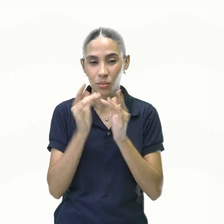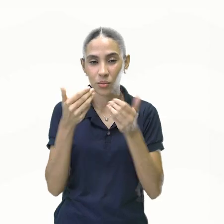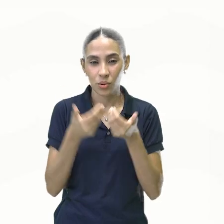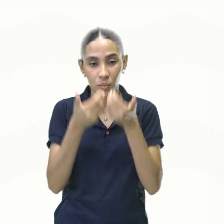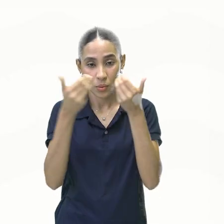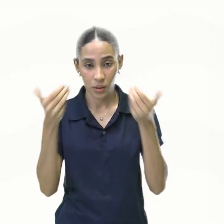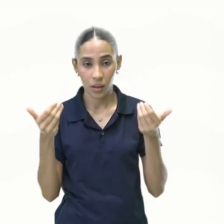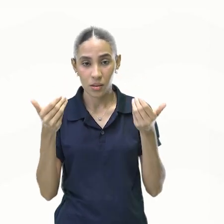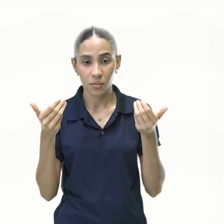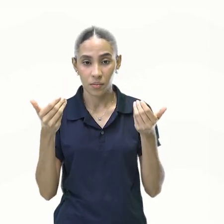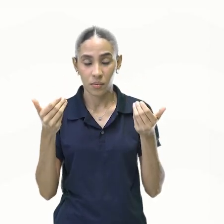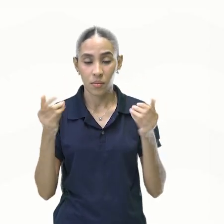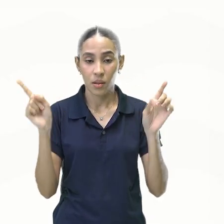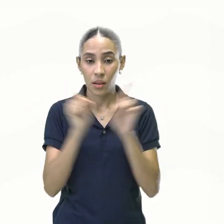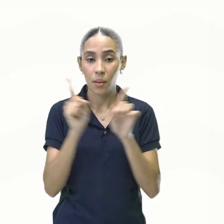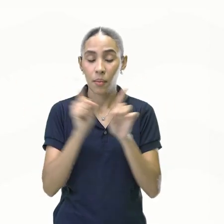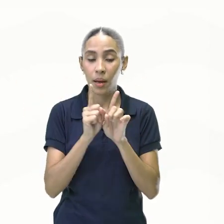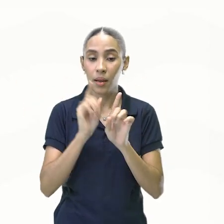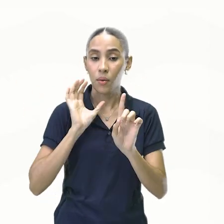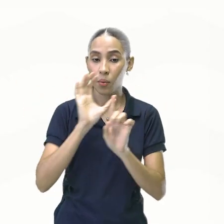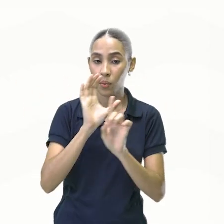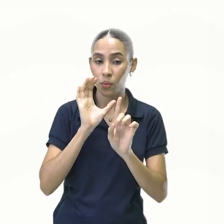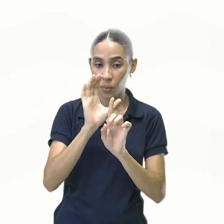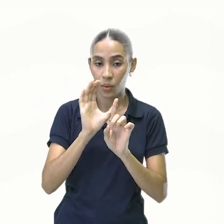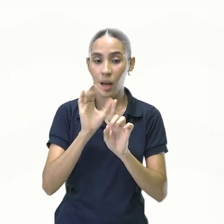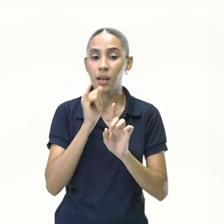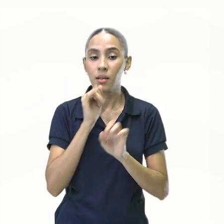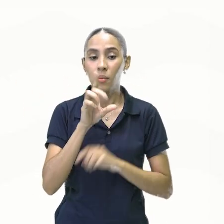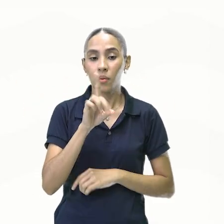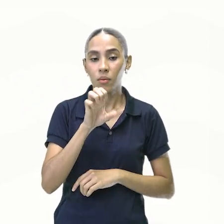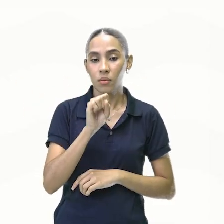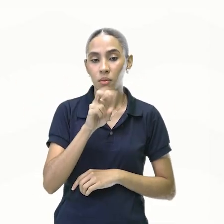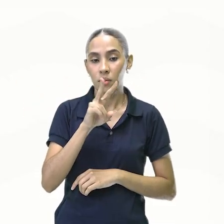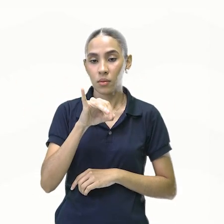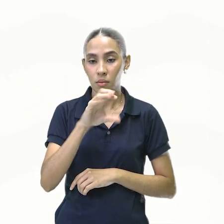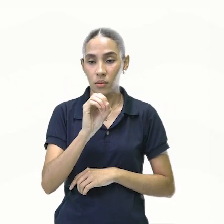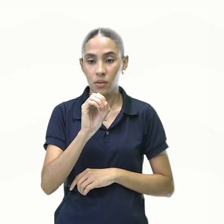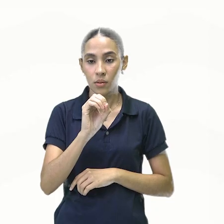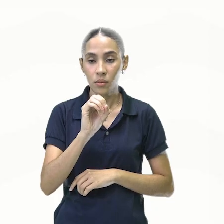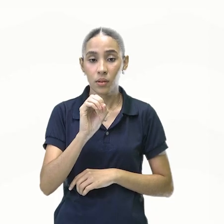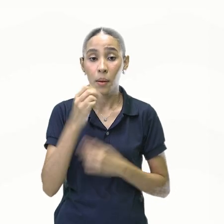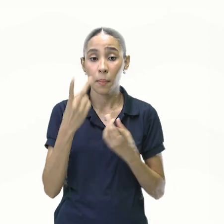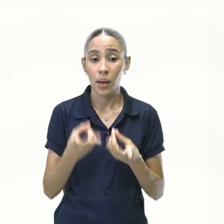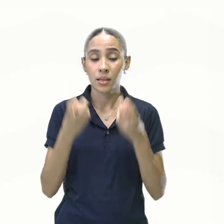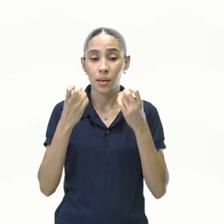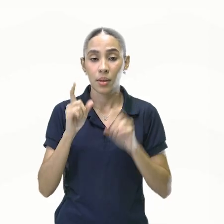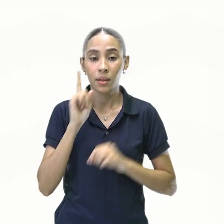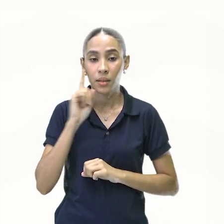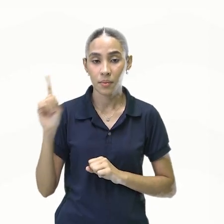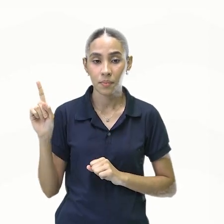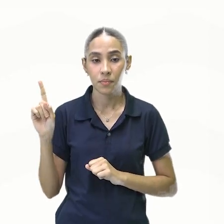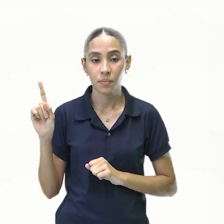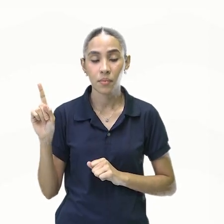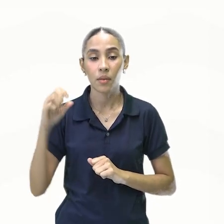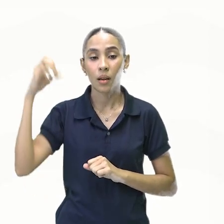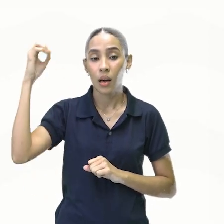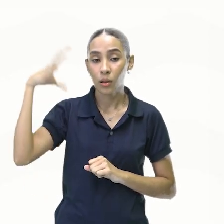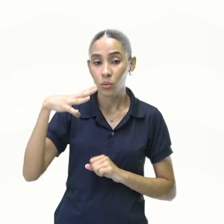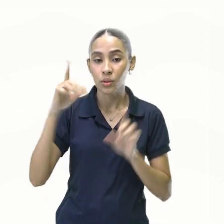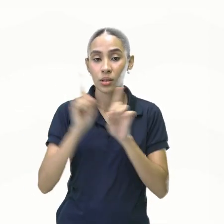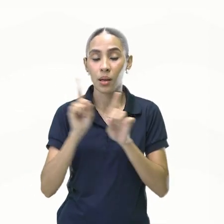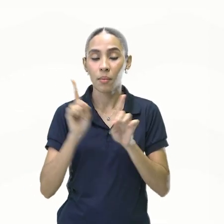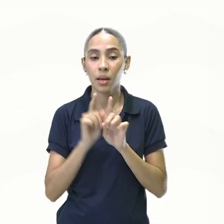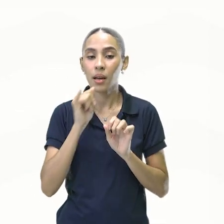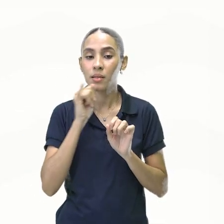de separação e sofrer o desvio esperado, como você percebe na imagem aí,